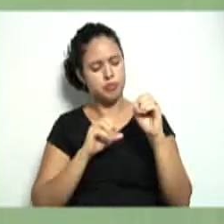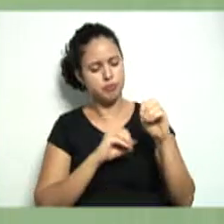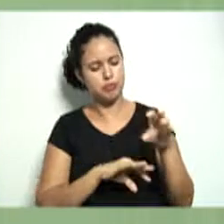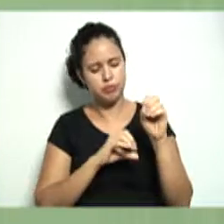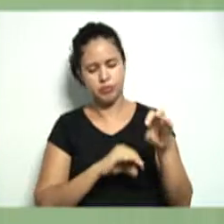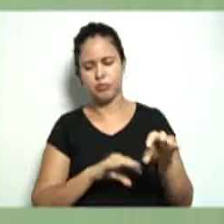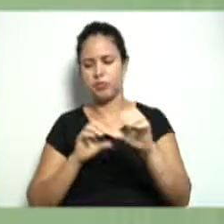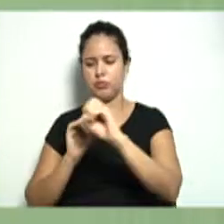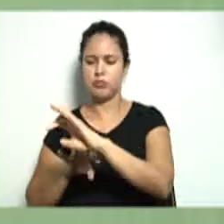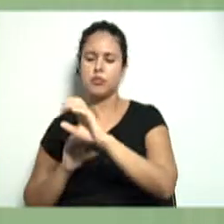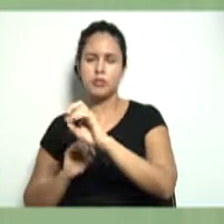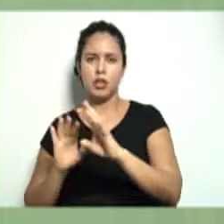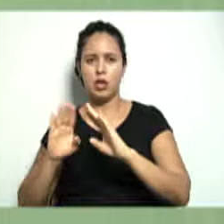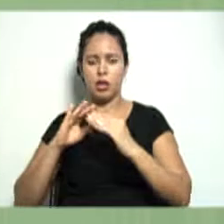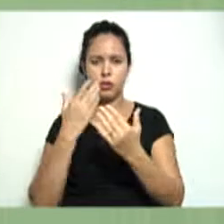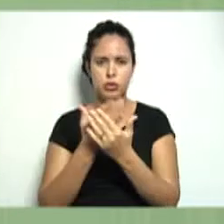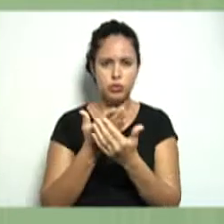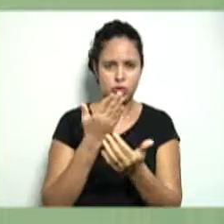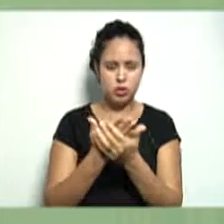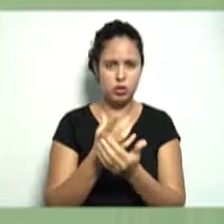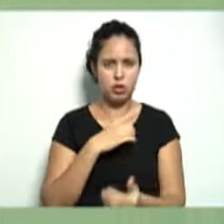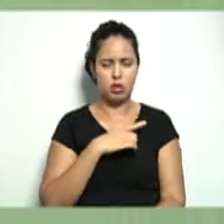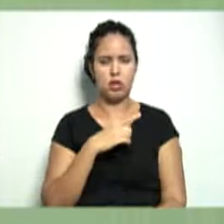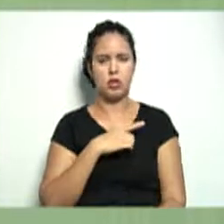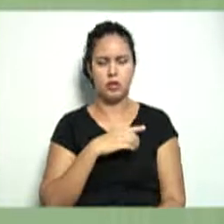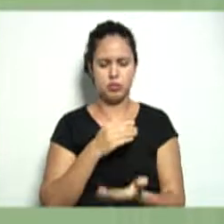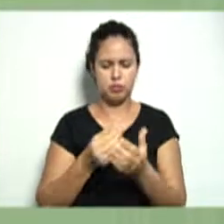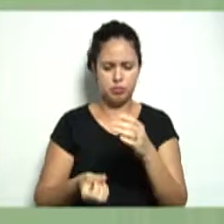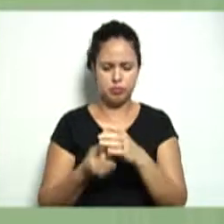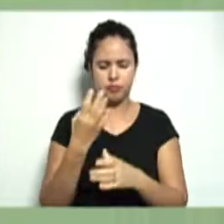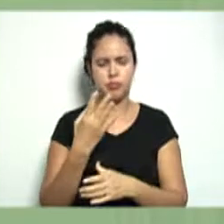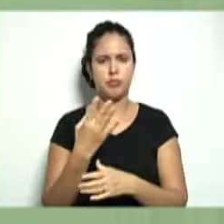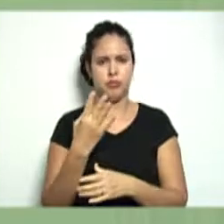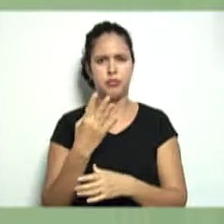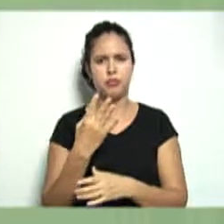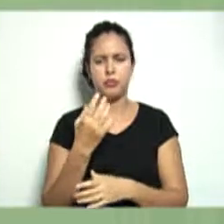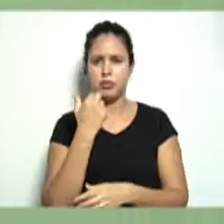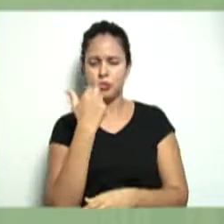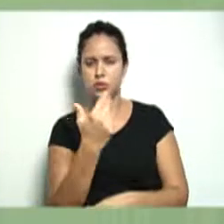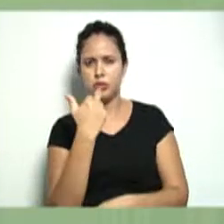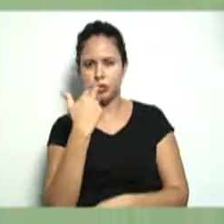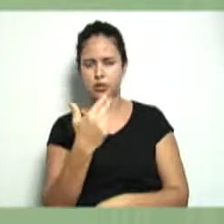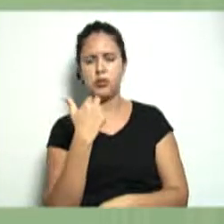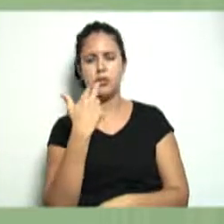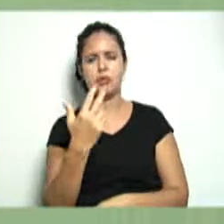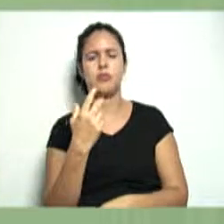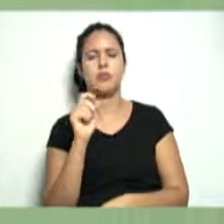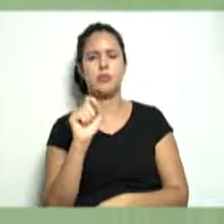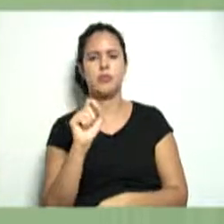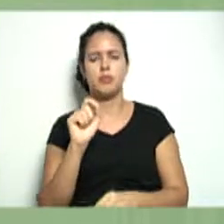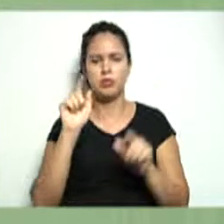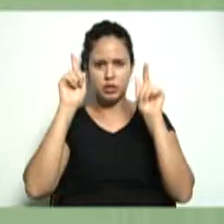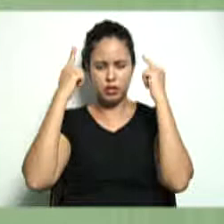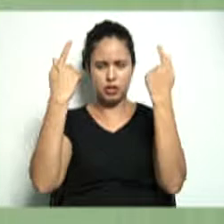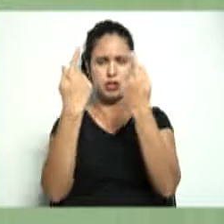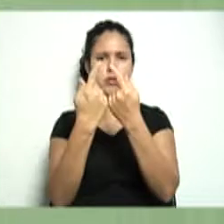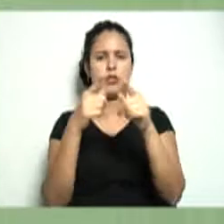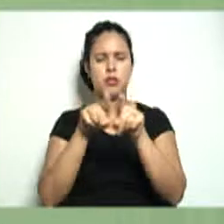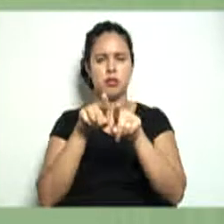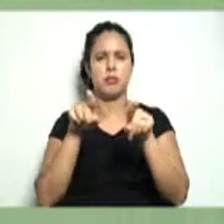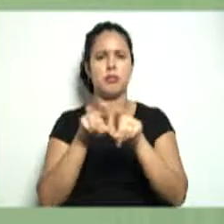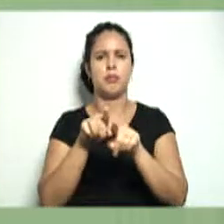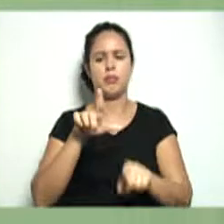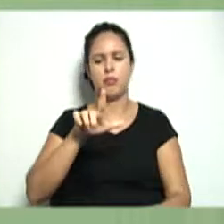tem origem nos idiomas grego e latim, escola ou escolé, respectivamente,